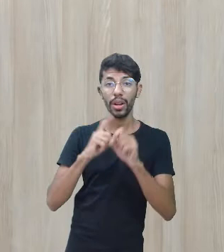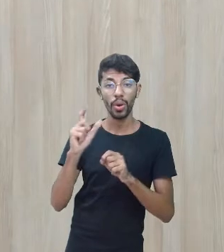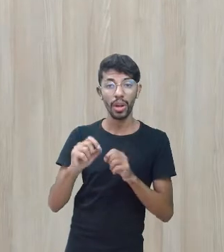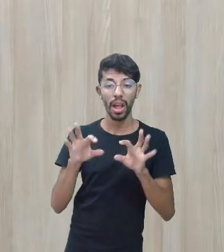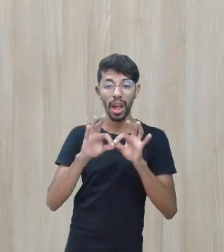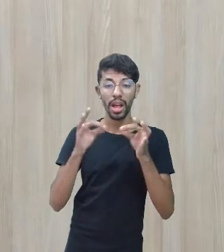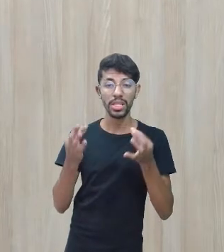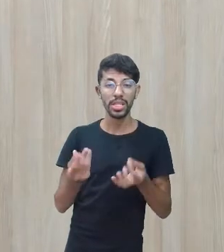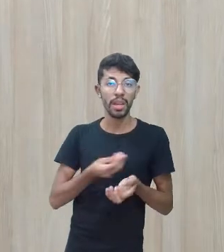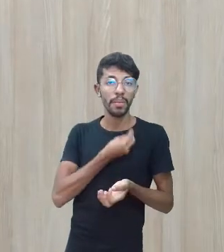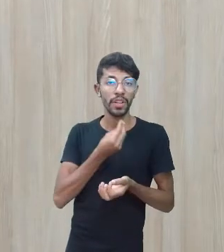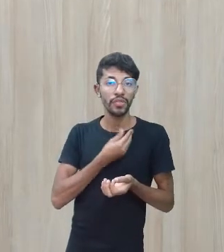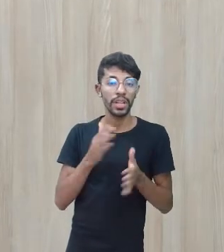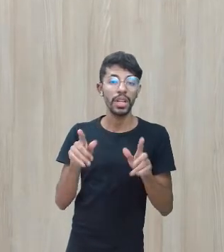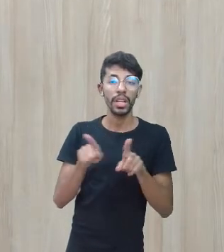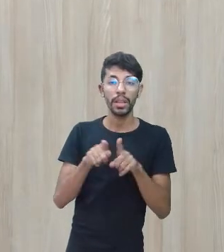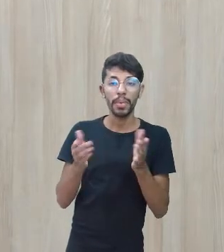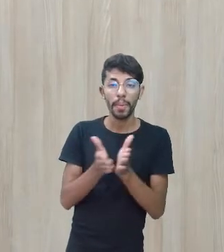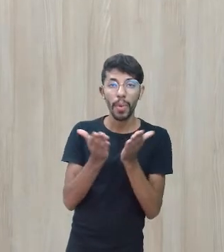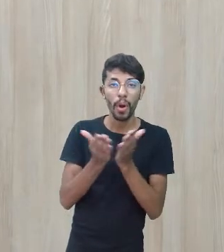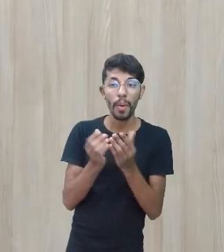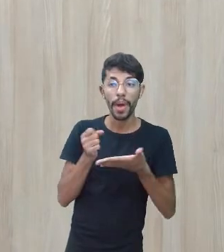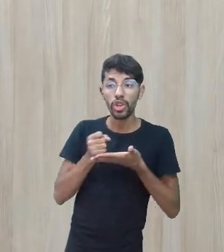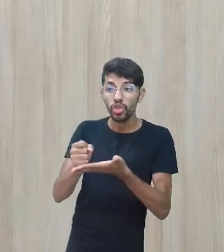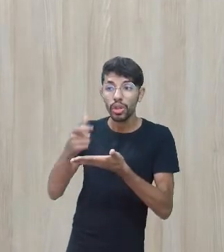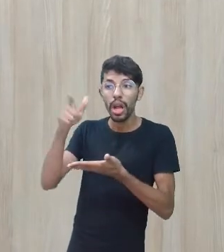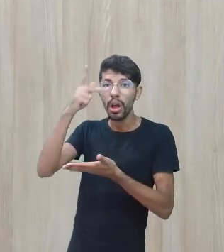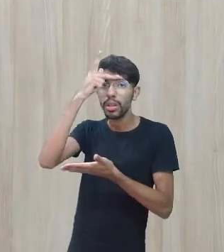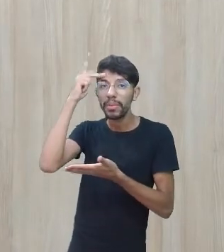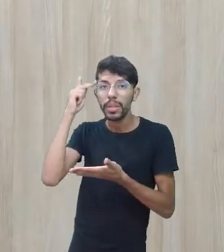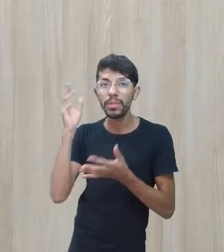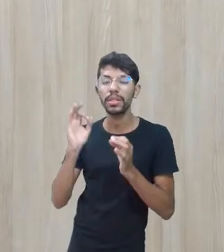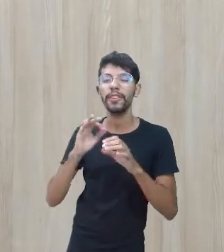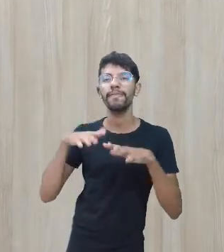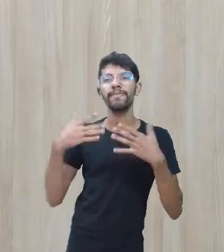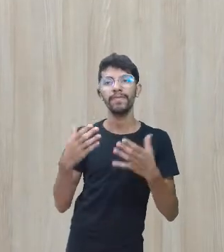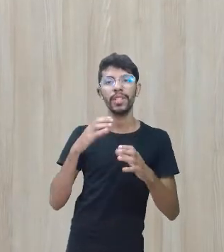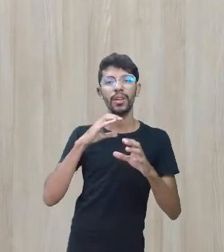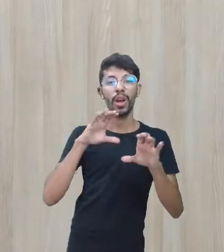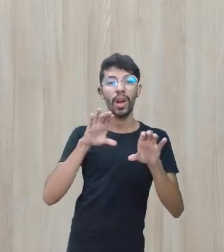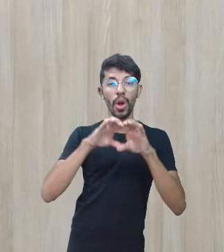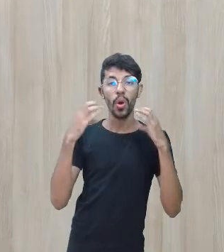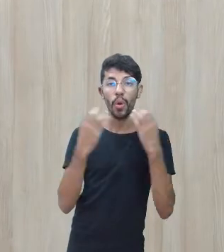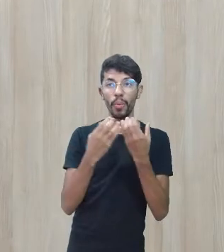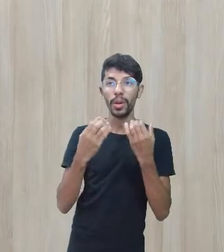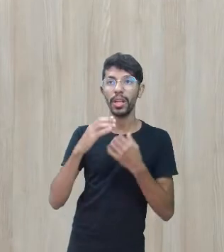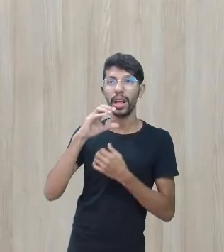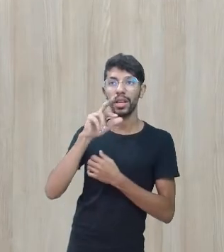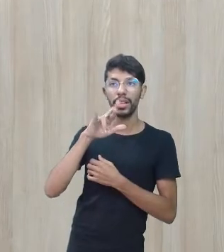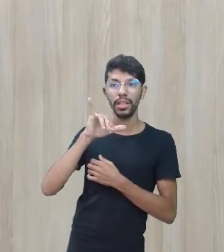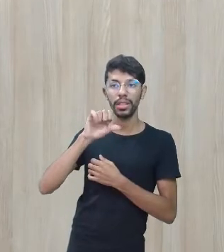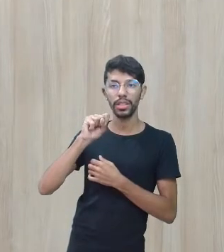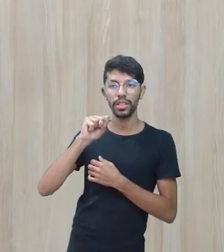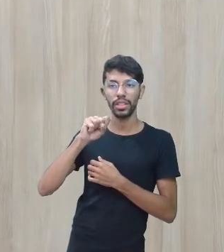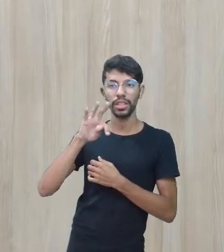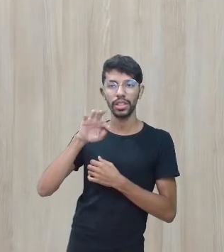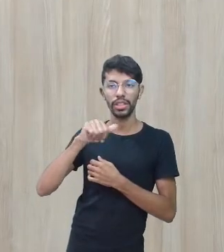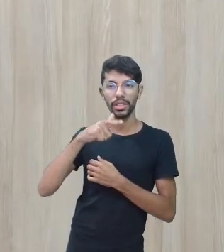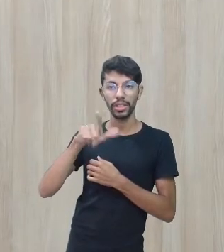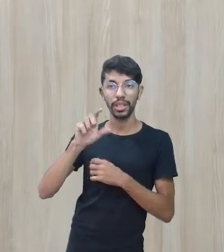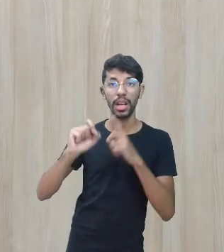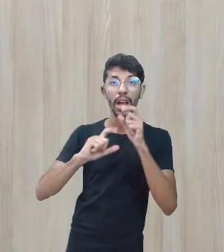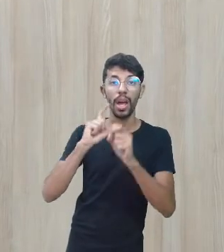pobreza, a ajudar de fato ao próximo. Então, as comunidades cristãs, elas eram um né, como eu coloco, né,